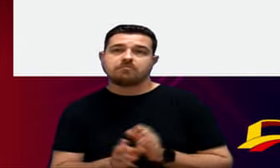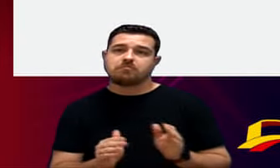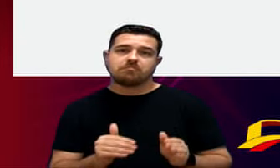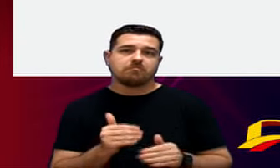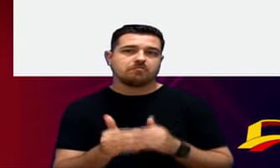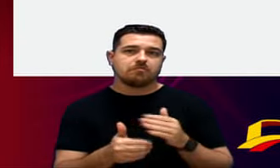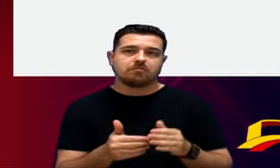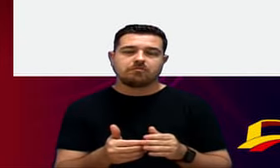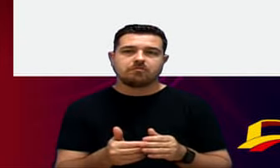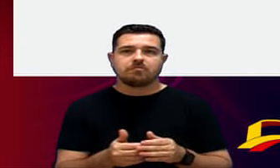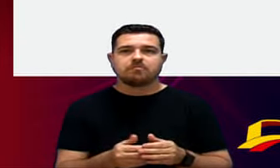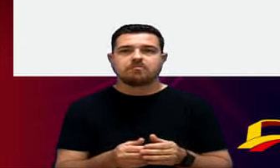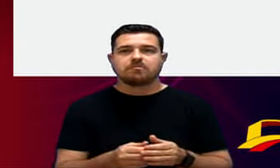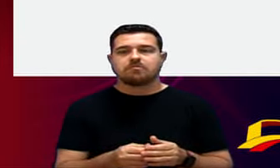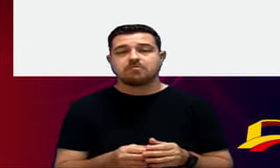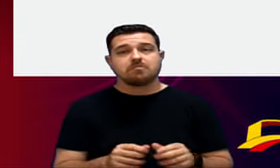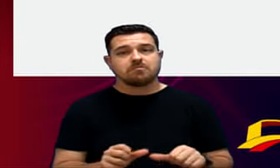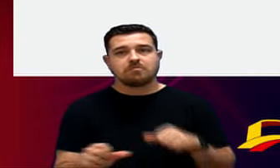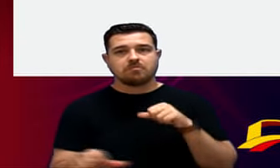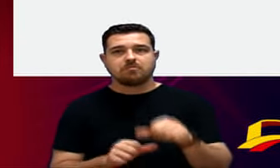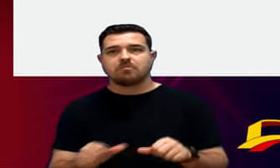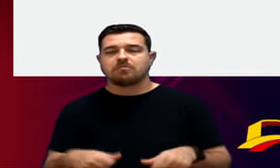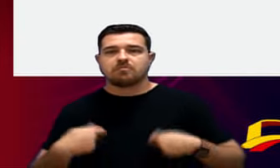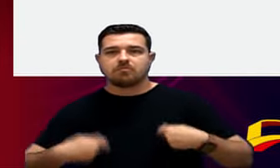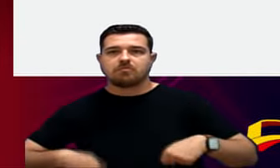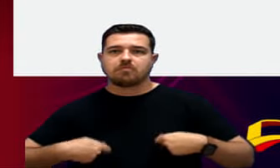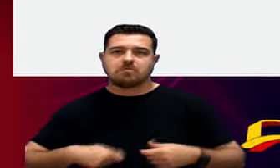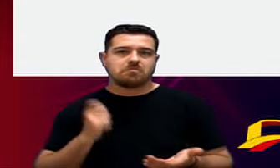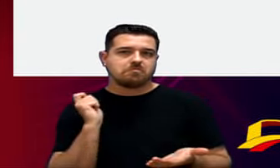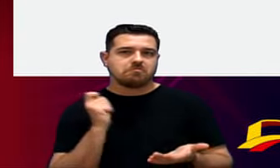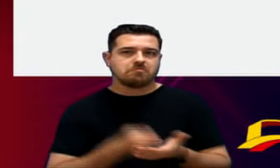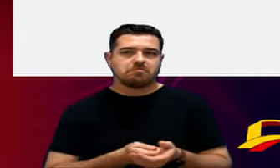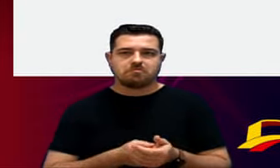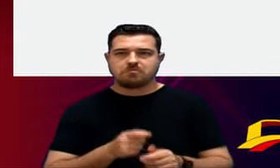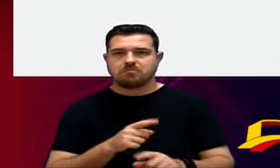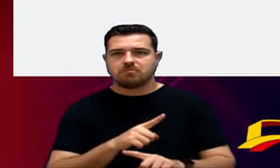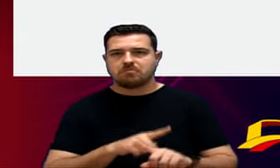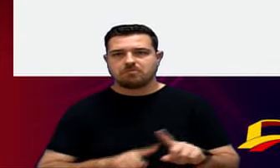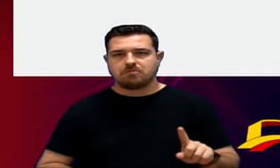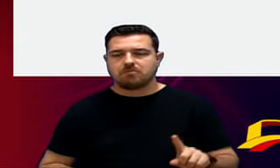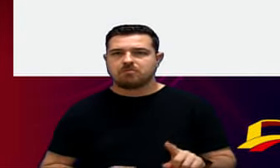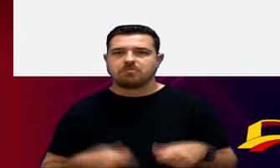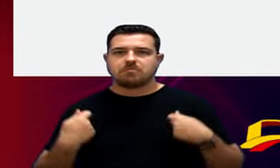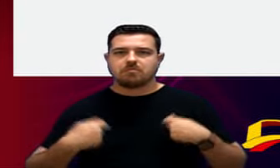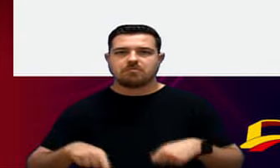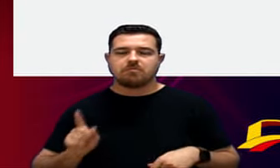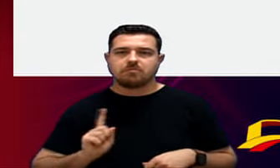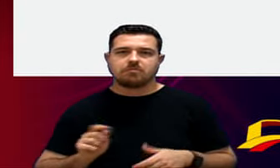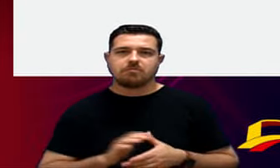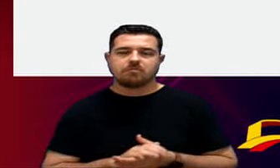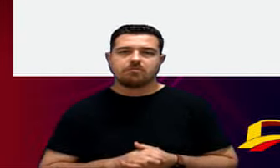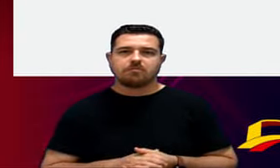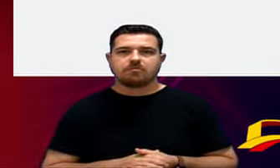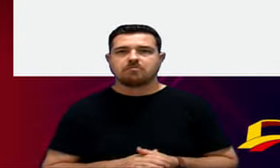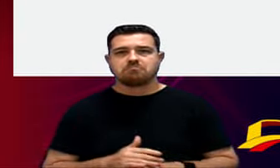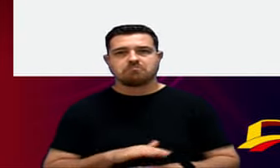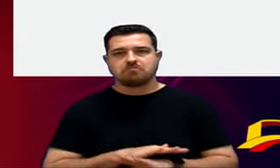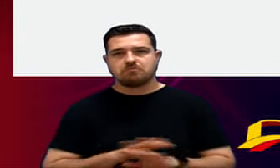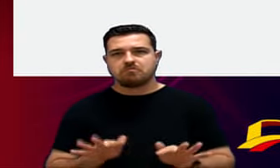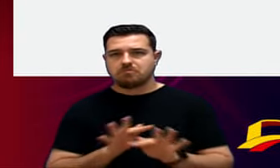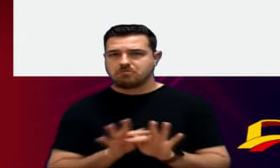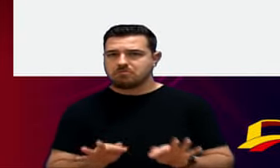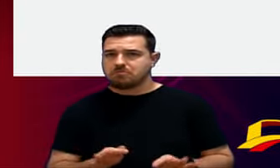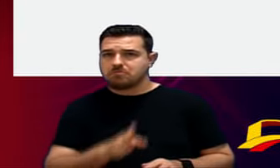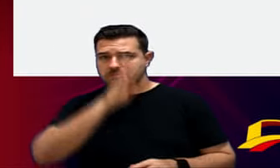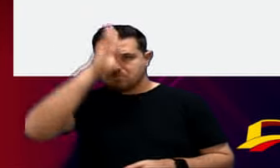resolveram colocar a termo esse convênio né Eh não pagar mais toda essa estrutura aí do Corpo de Bombeiros e simplesmente o corpo de